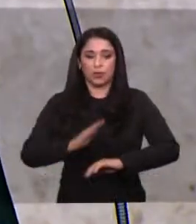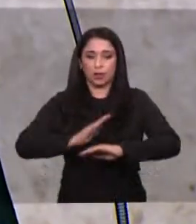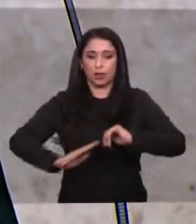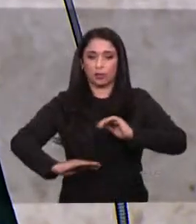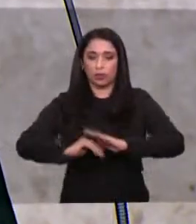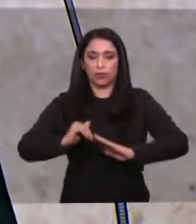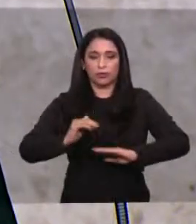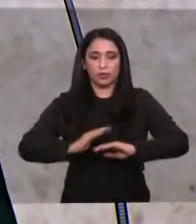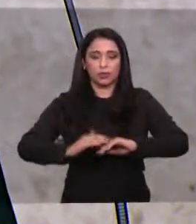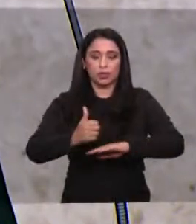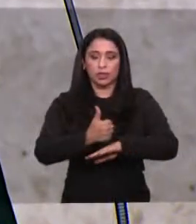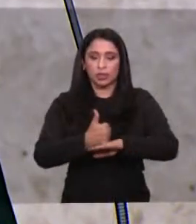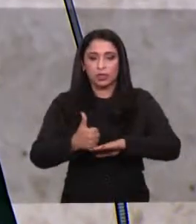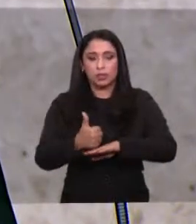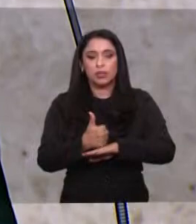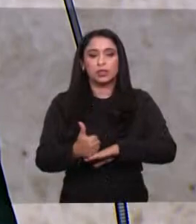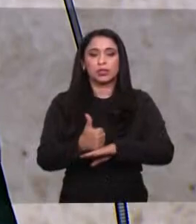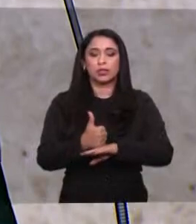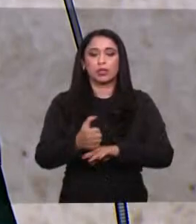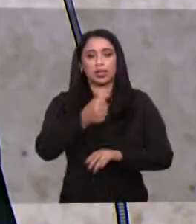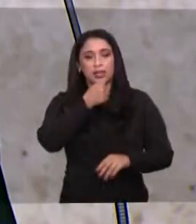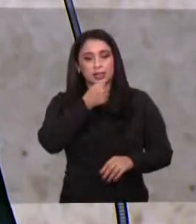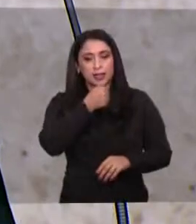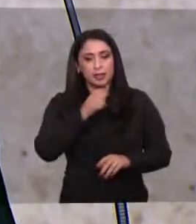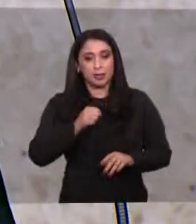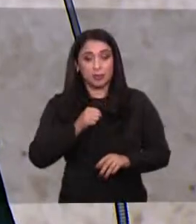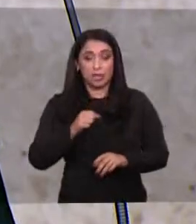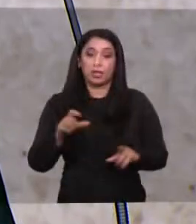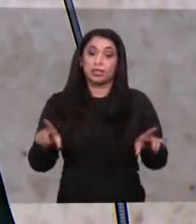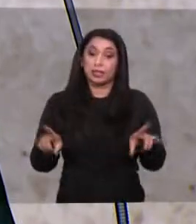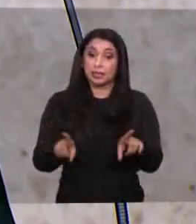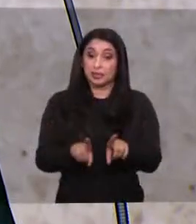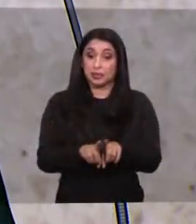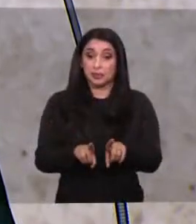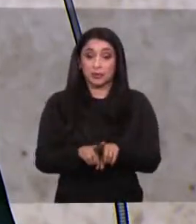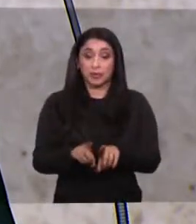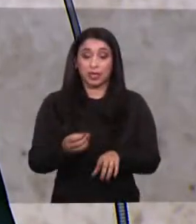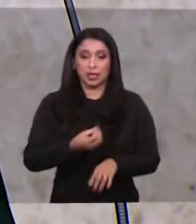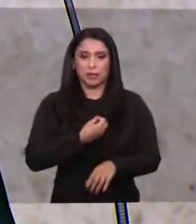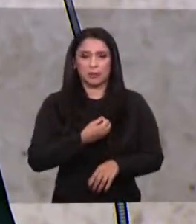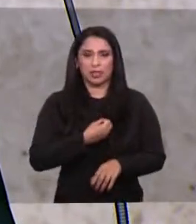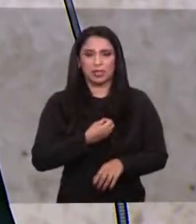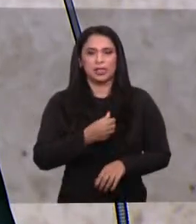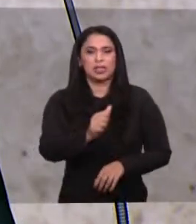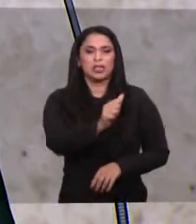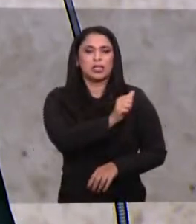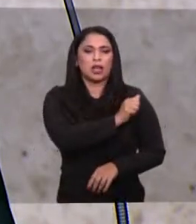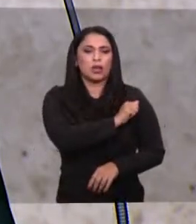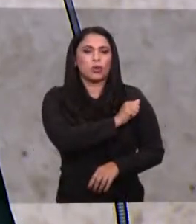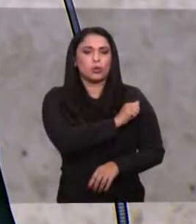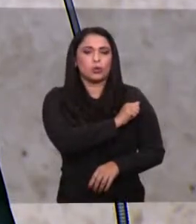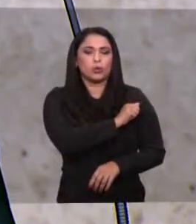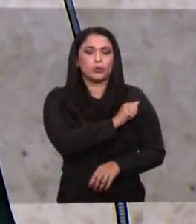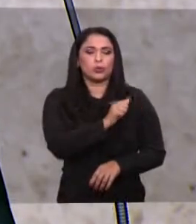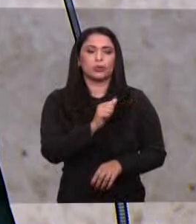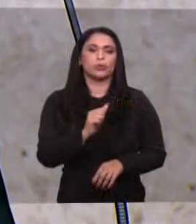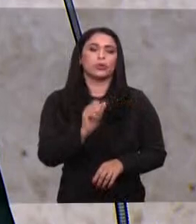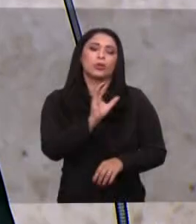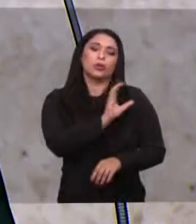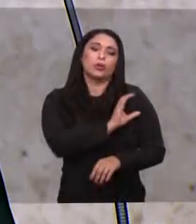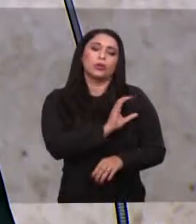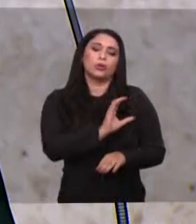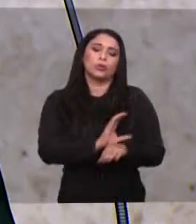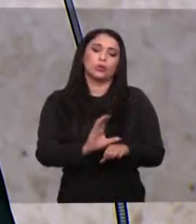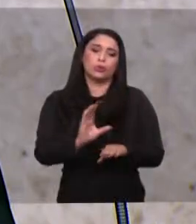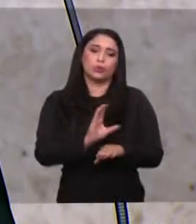imprensa, e registrando também a presença neste plenário de estudantes dos cursos